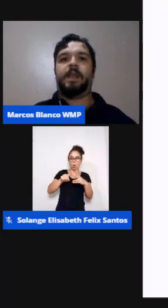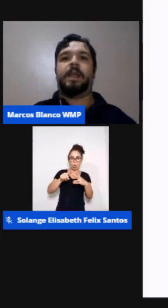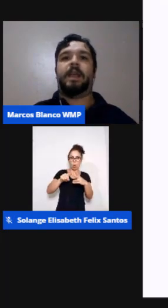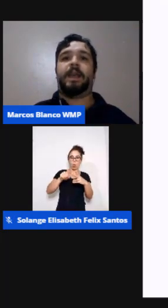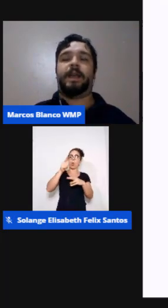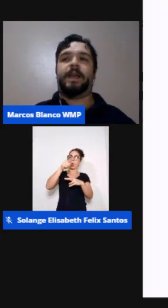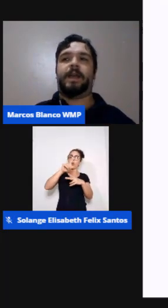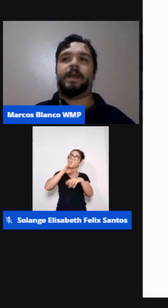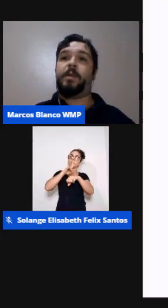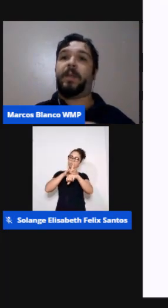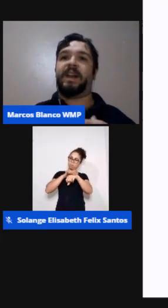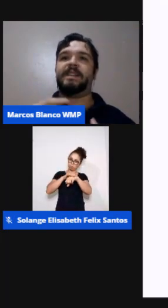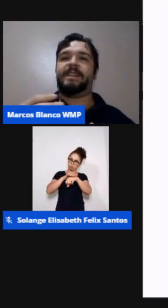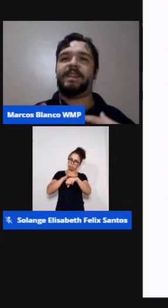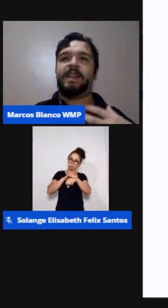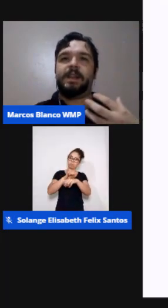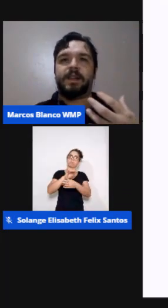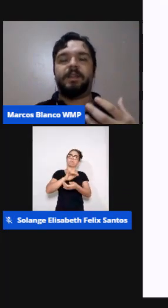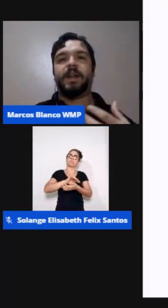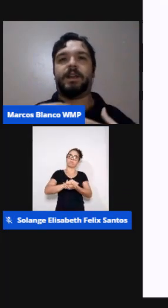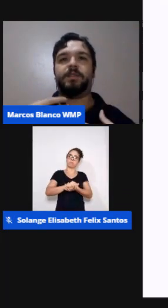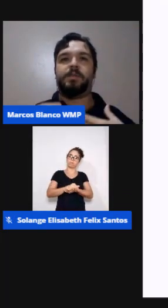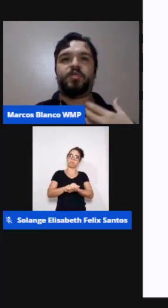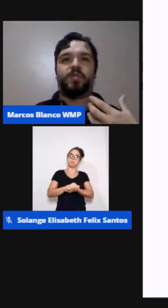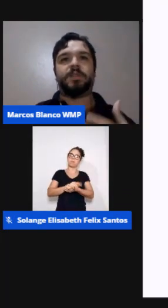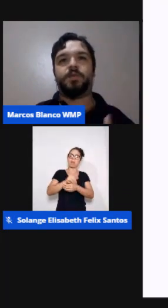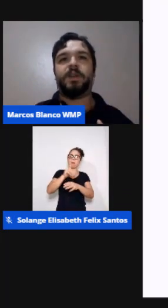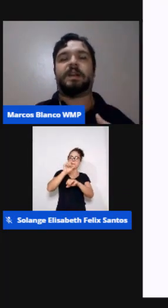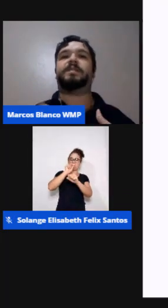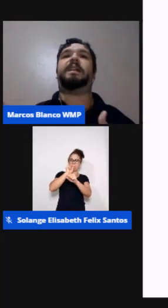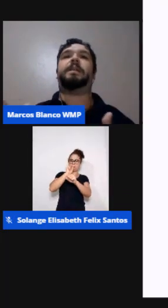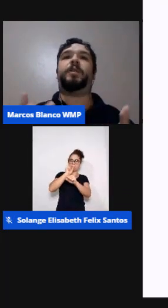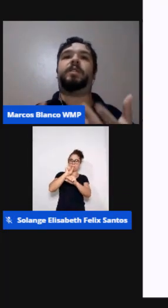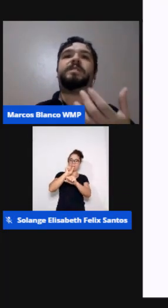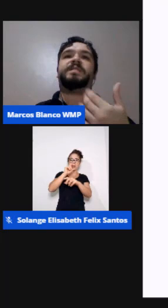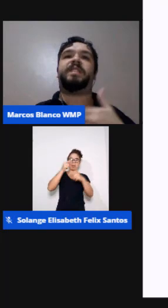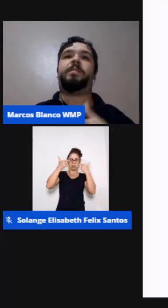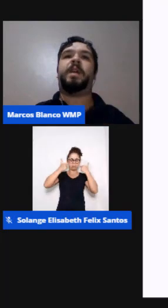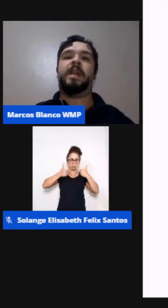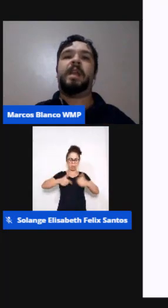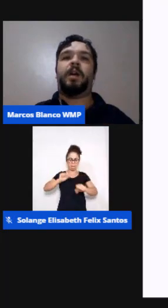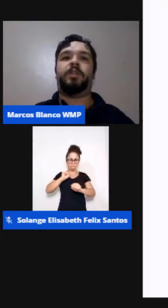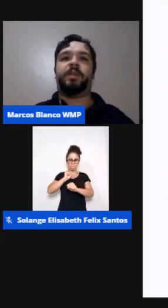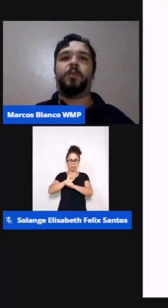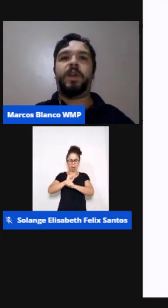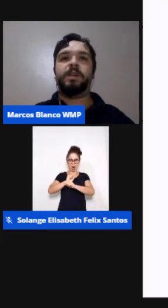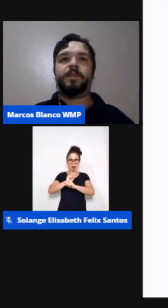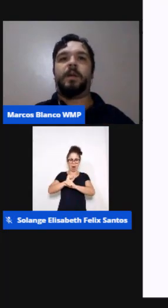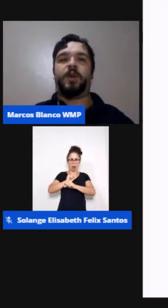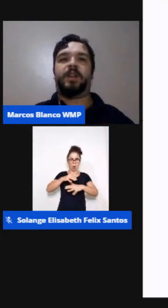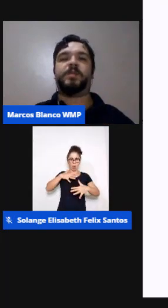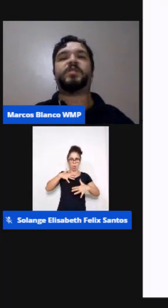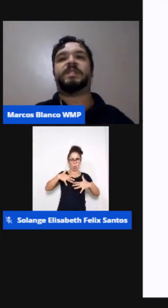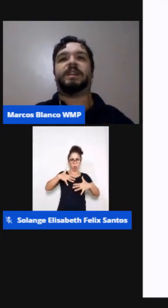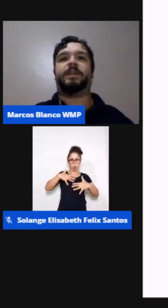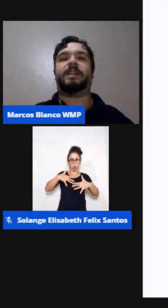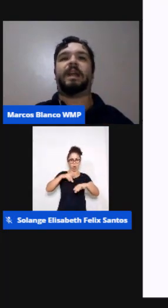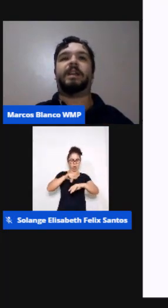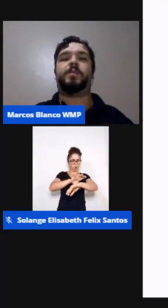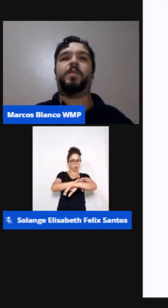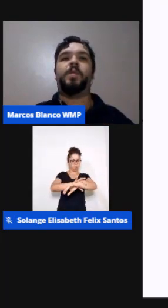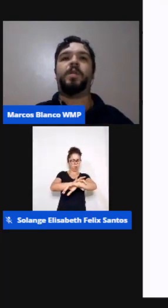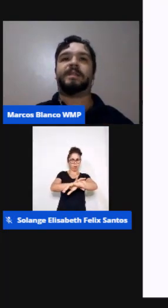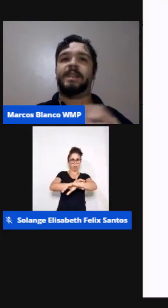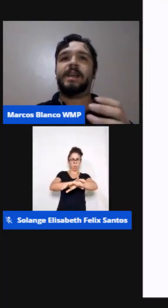Guillain-Barré. É uma paralisia que vai dando na musculatura, causada pelo nosso sistema autoimune, após a pessoa